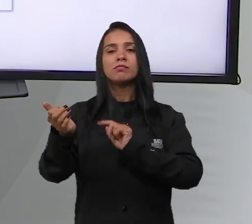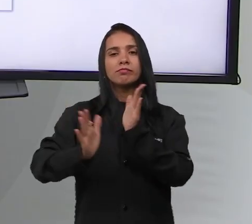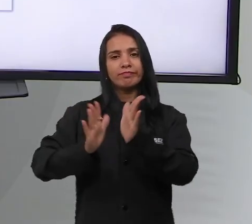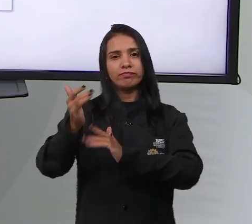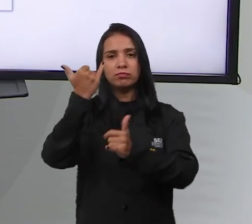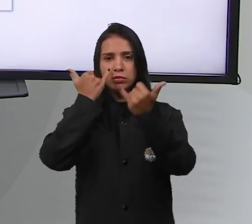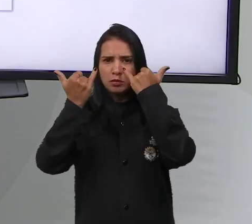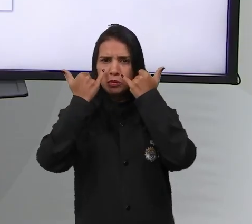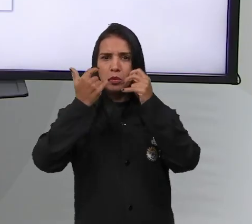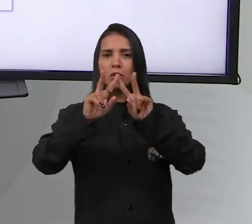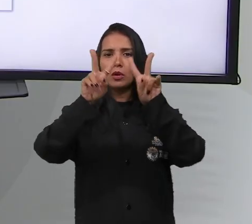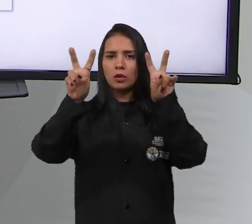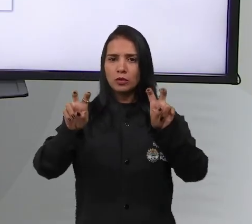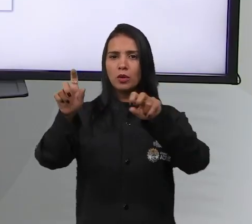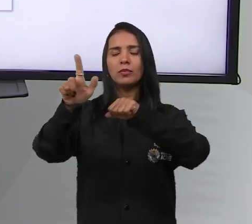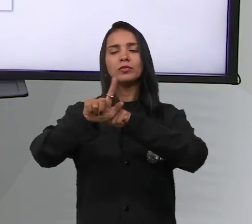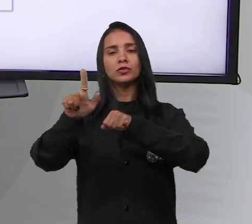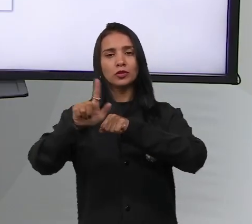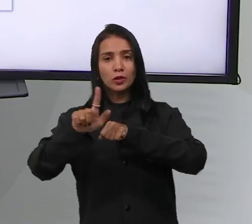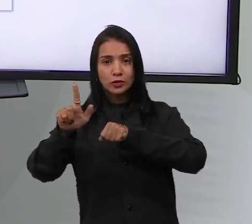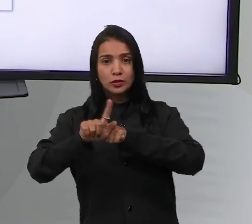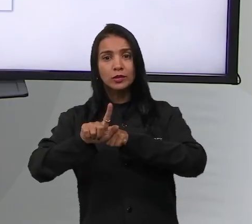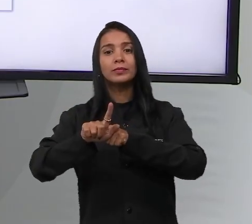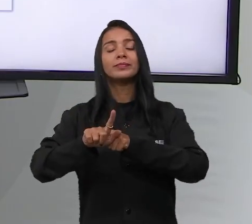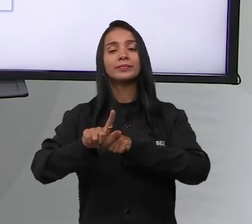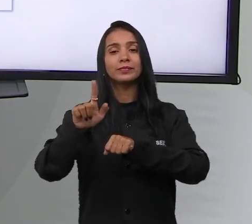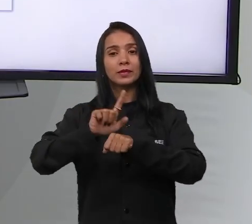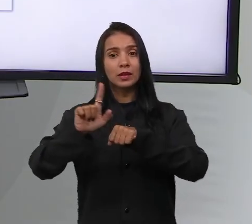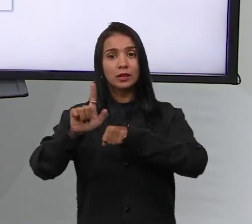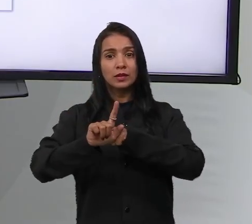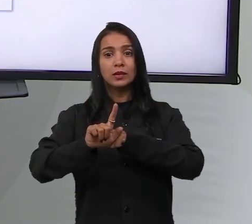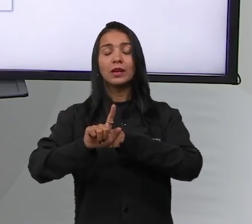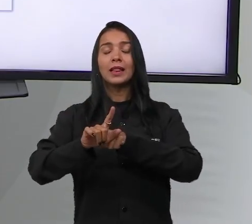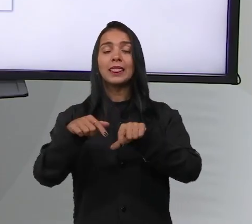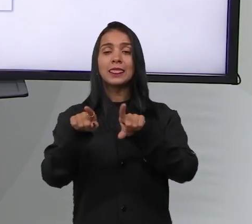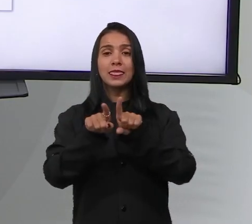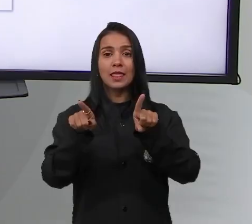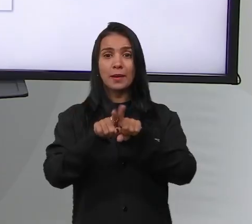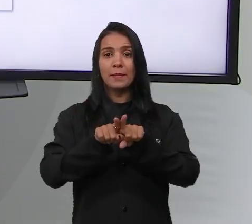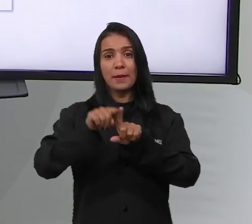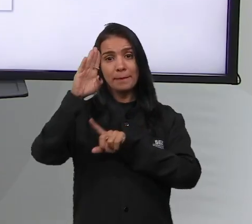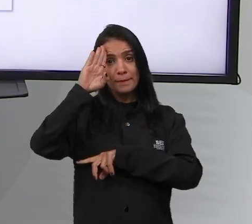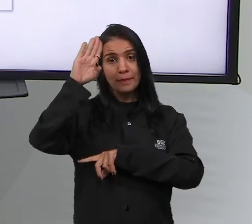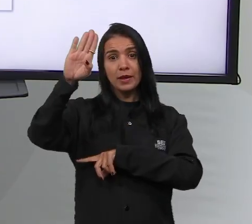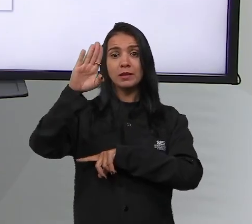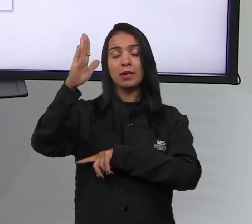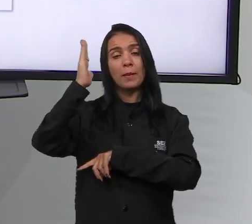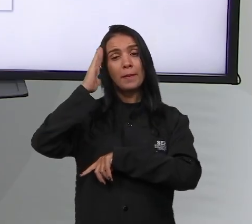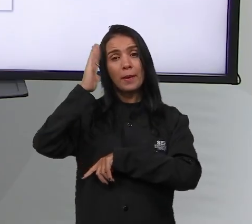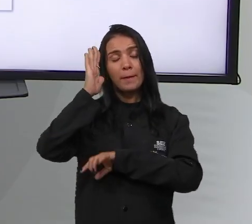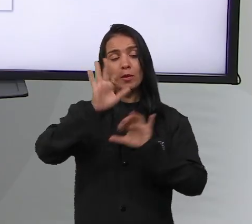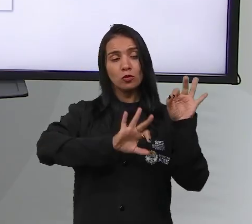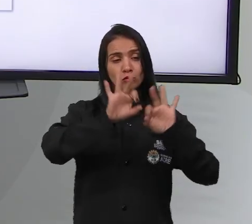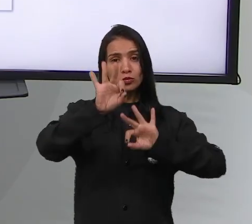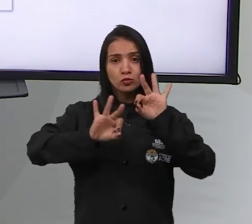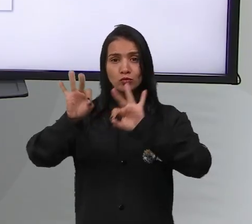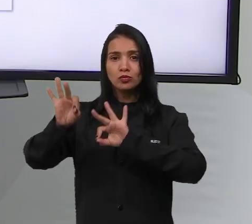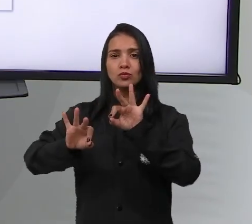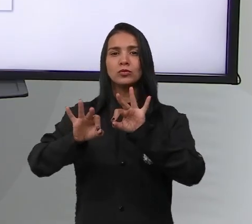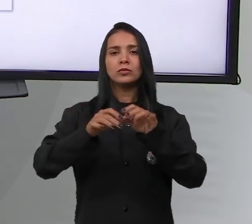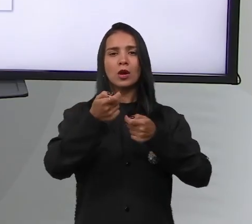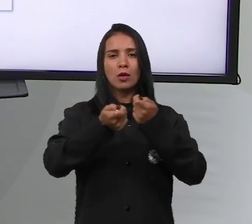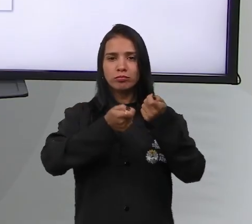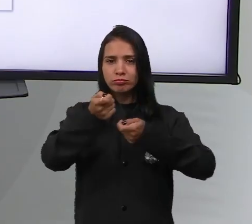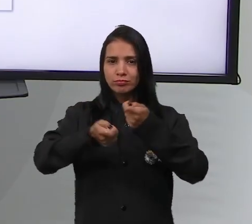respeito de gestão, para que eles possam realmente gerenciar, planejar minimamente